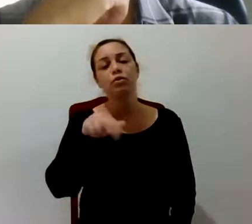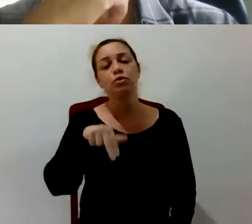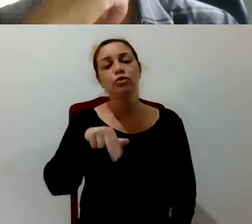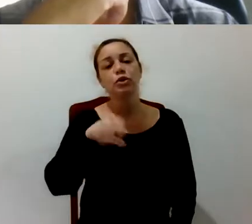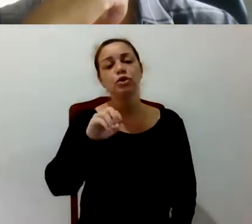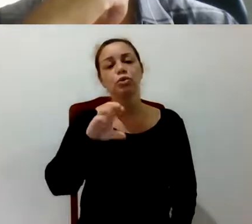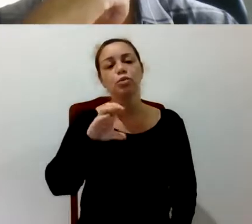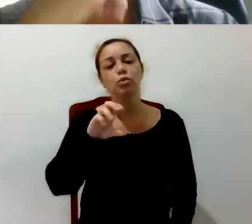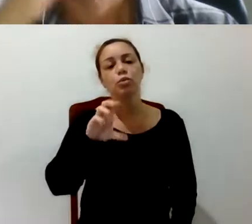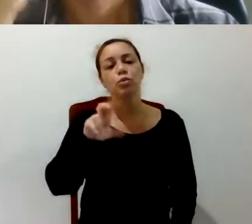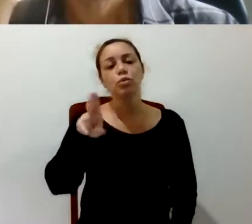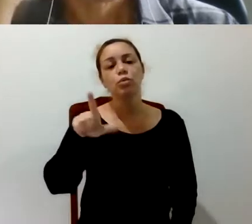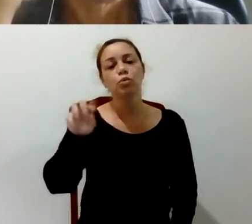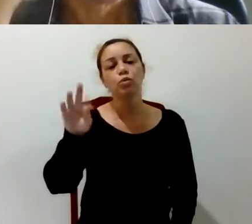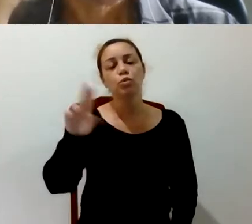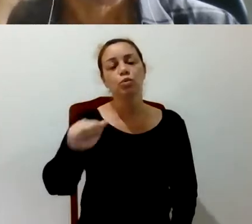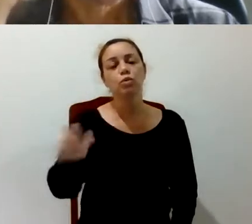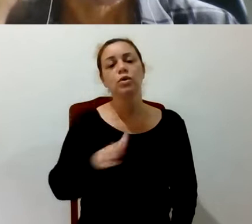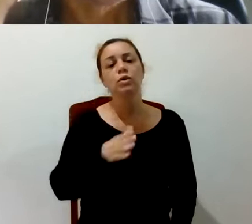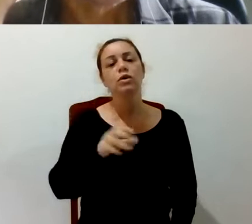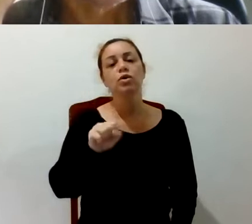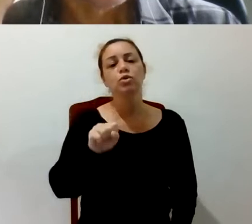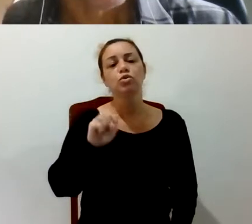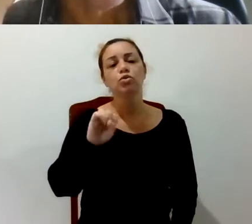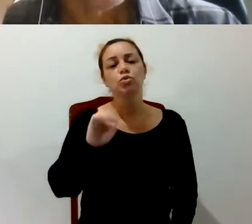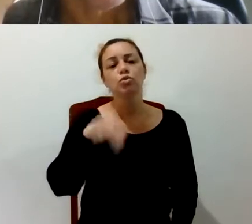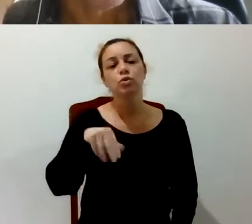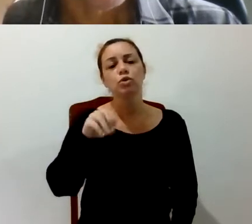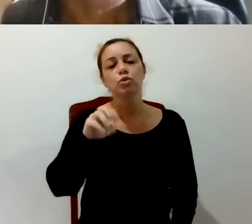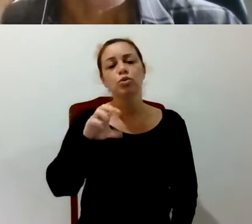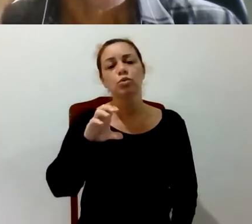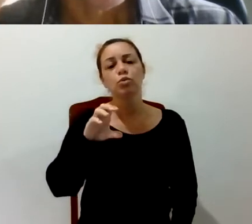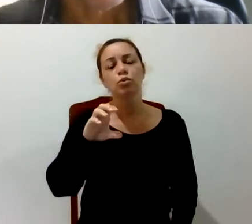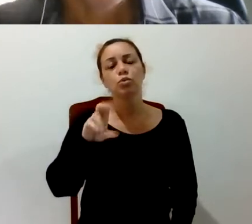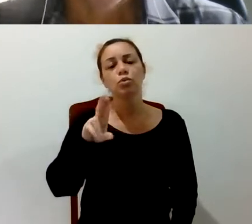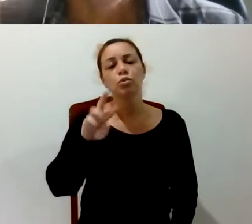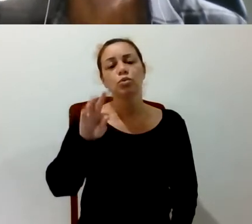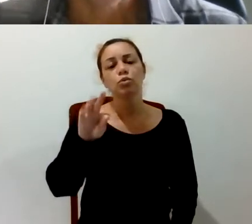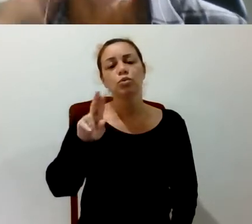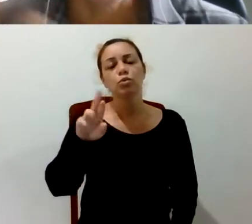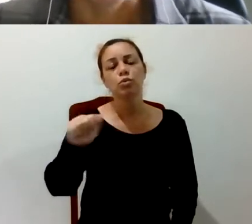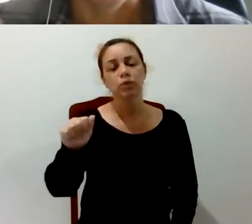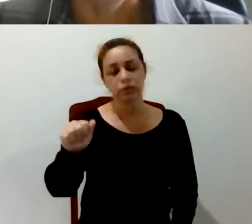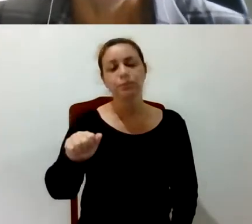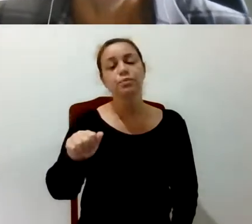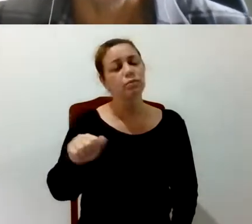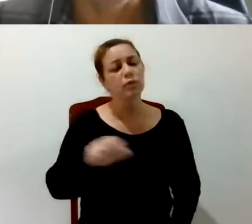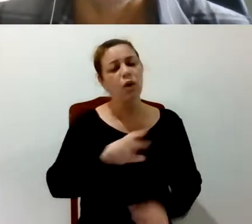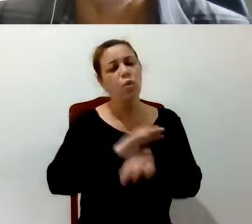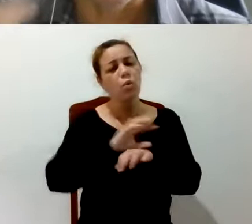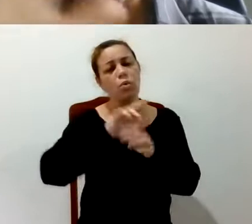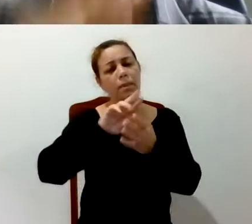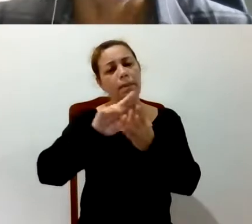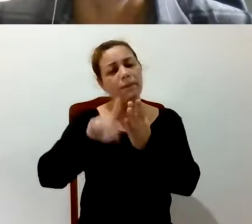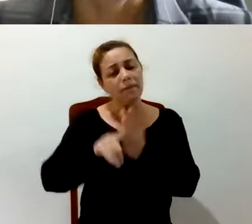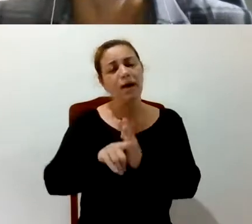escola Itapina ou Alegre, Santa Teresa, Antônio? Conhece alguma dessas? Conheço sim, né? Aquela coisa de passear